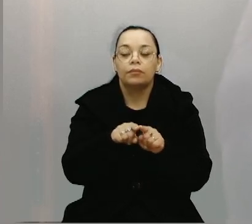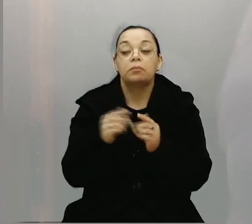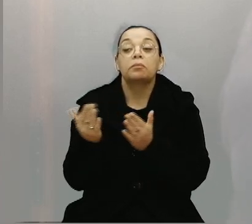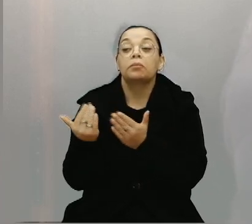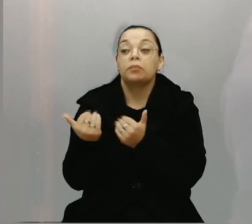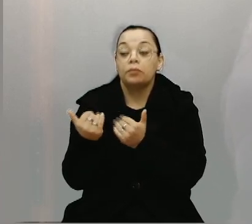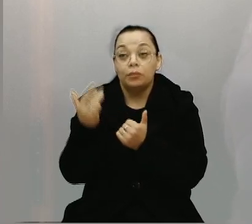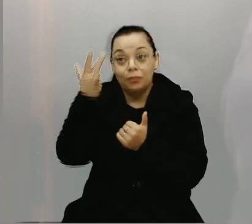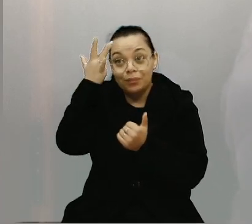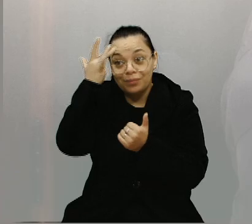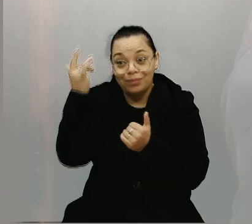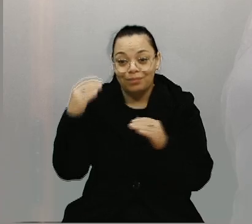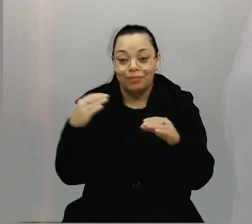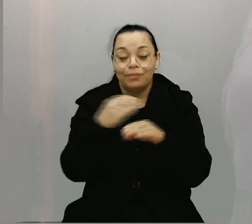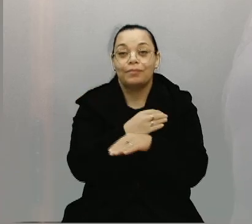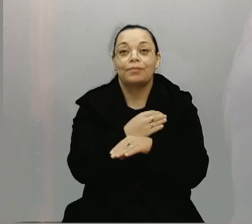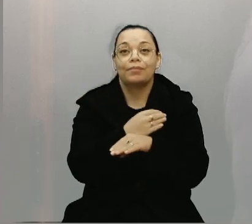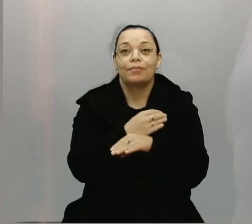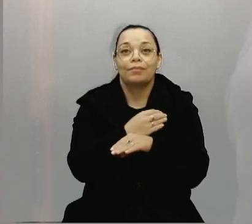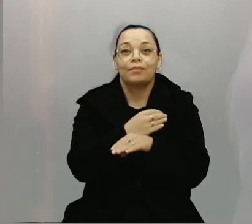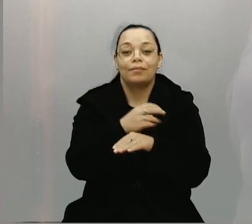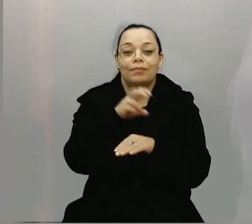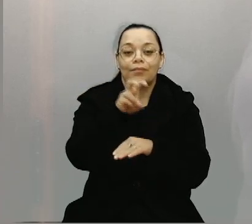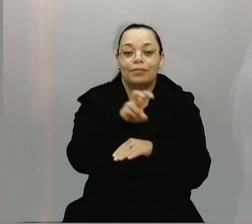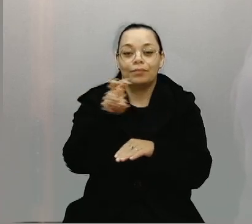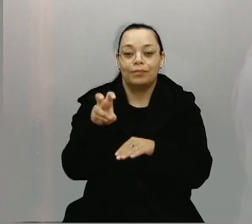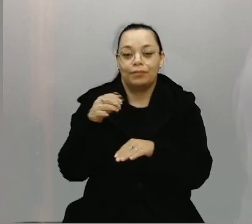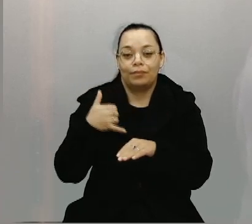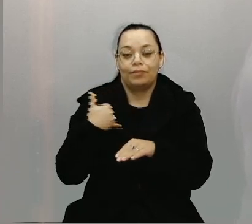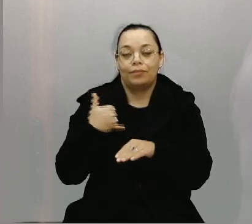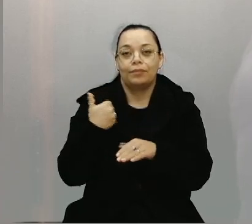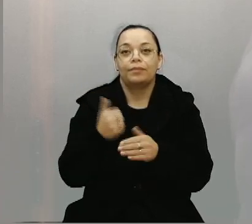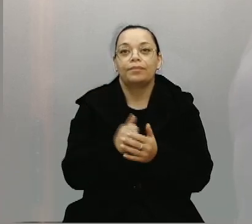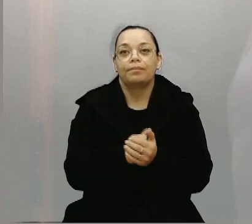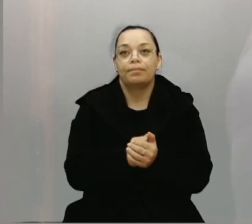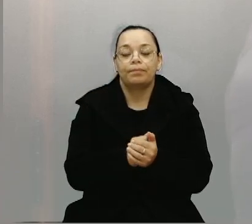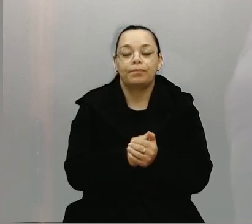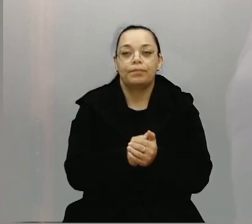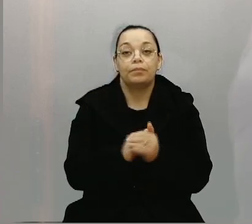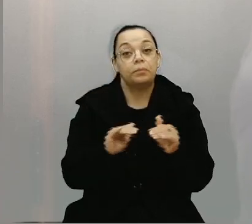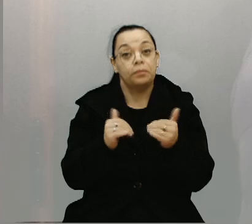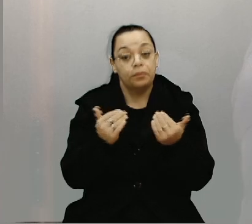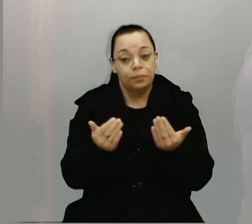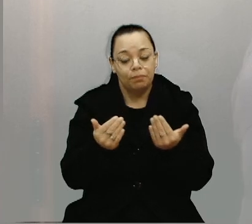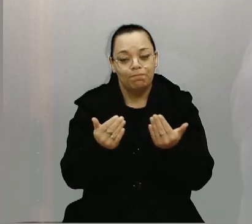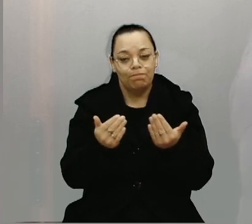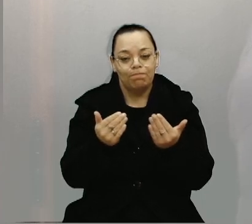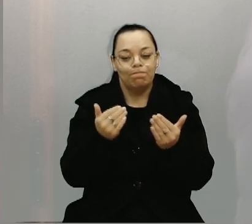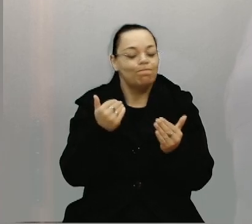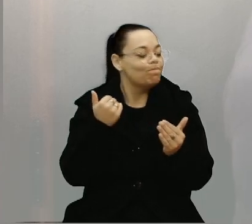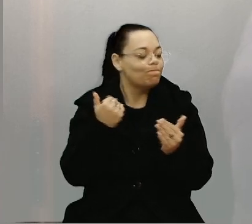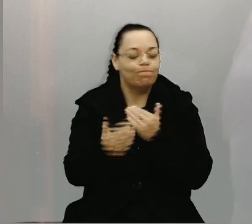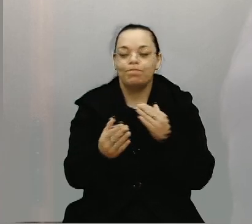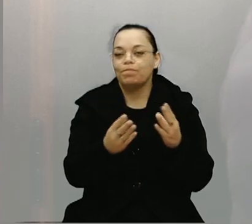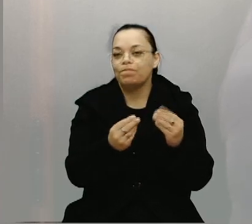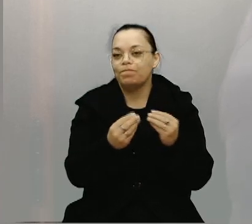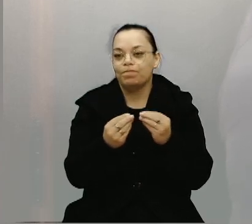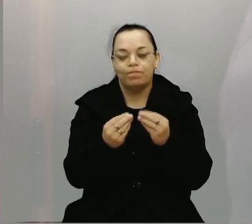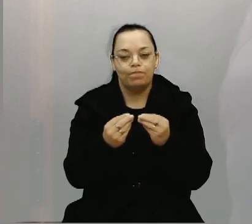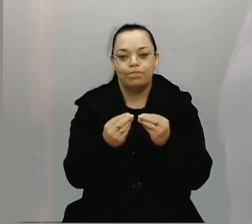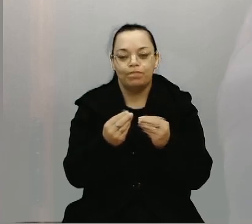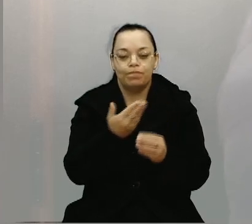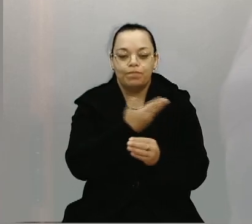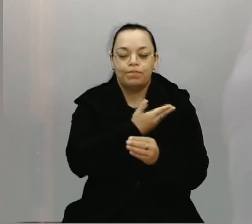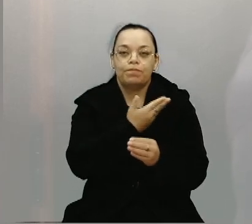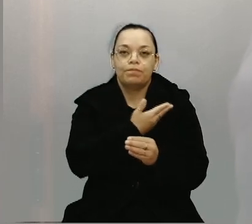amanhã completaria 55 anos, né? Então, foi uma grande perca como